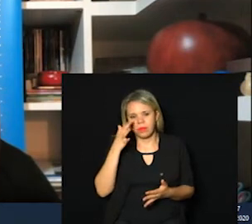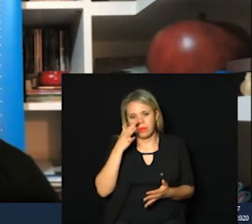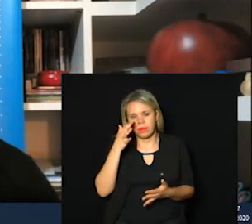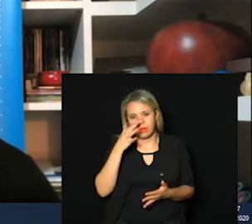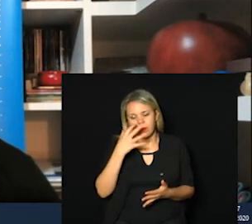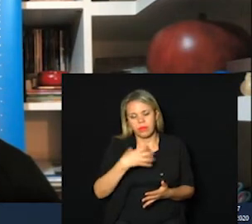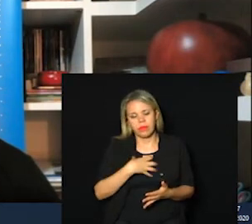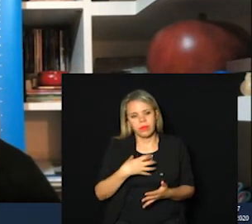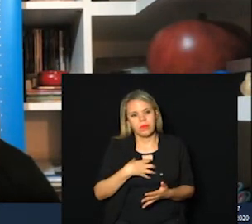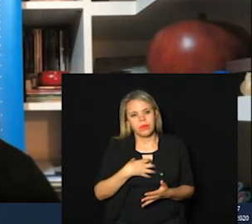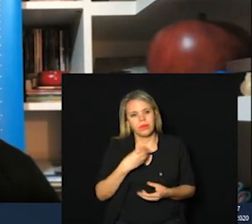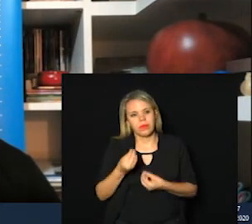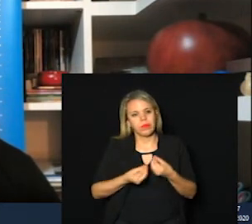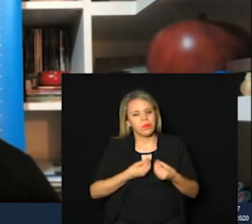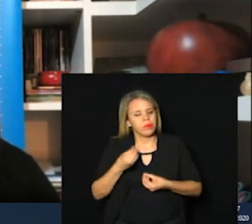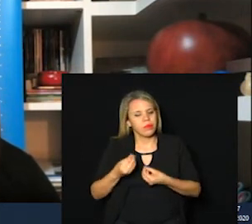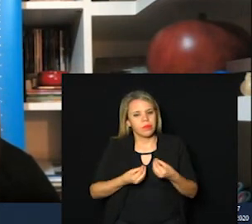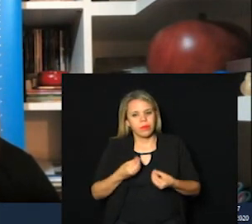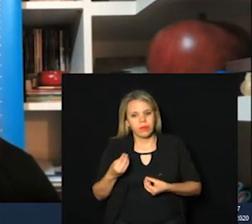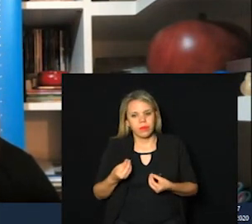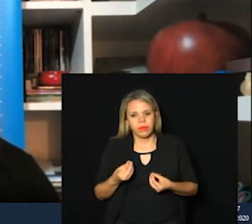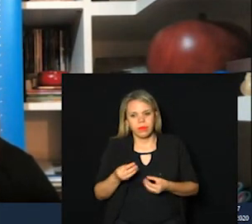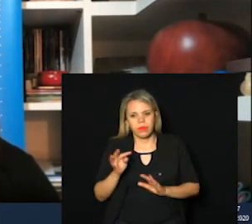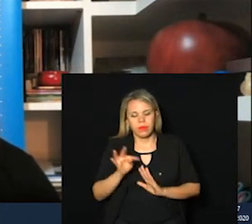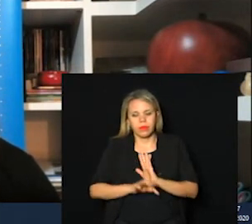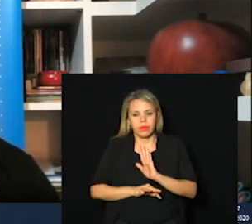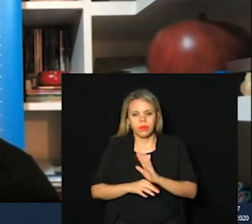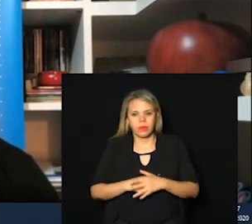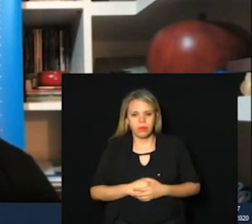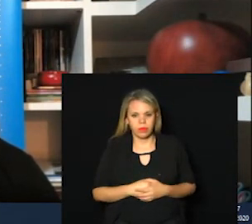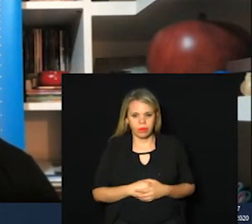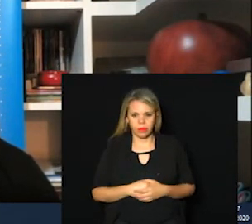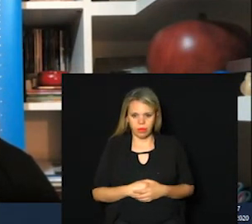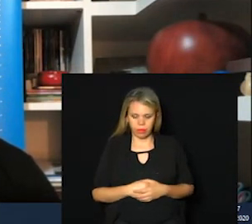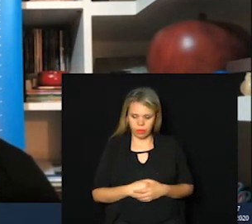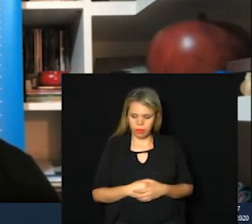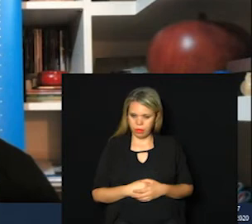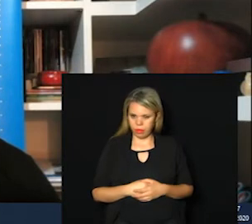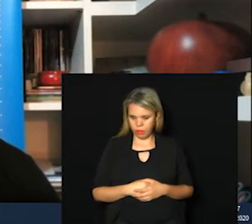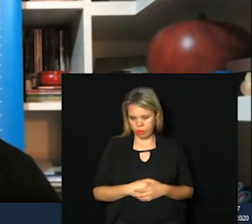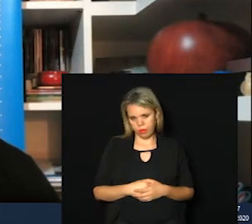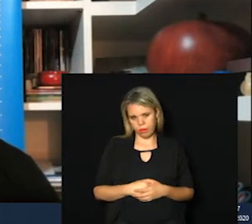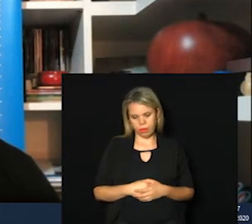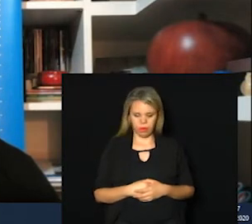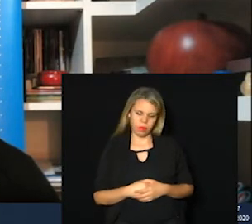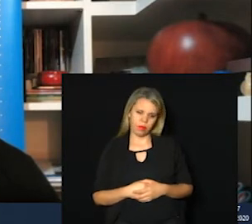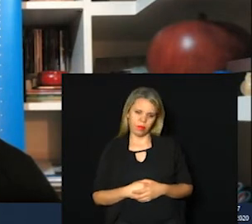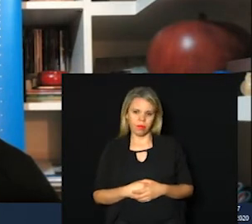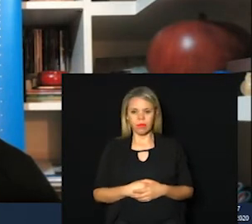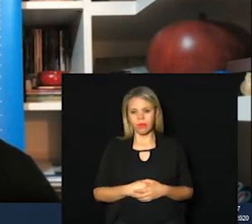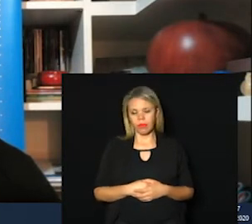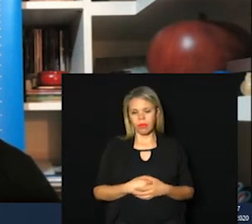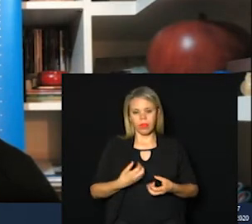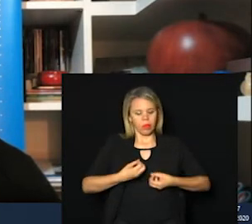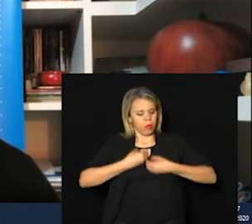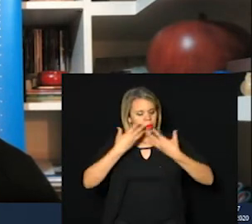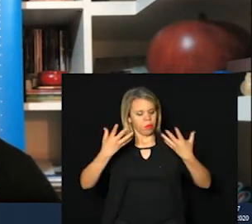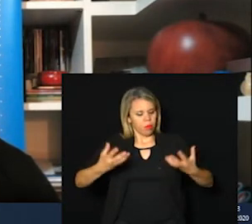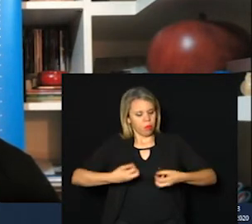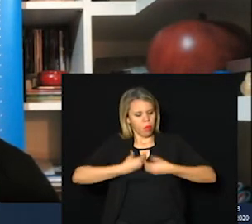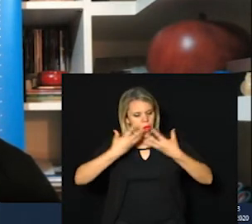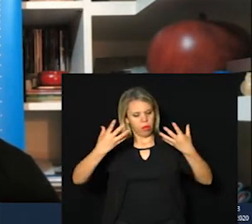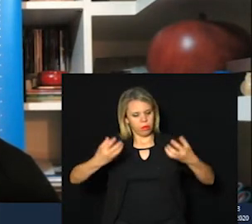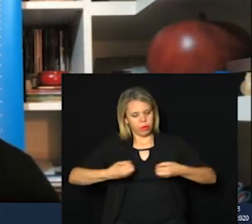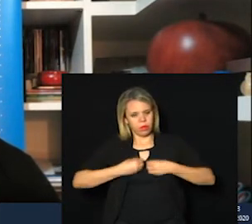o formato, a forma do texto. E a forma também, muitas vezes, poética. E eu vou te